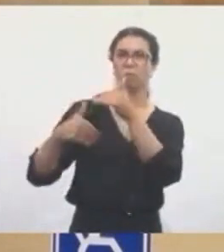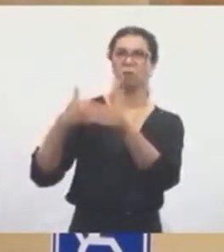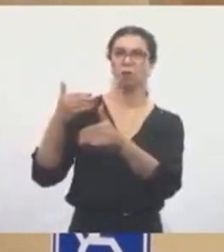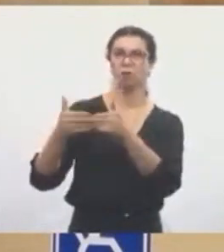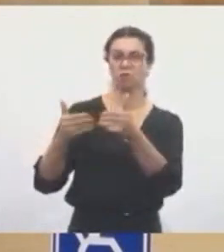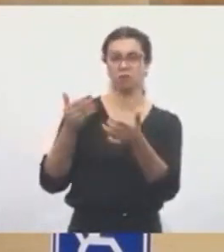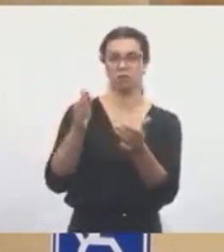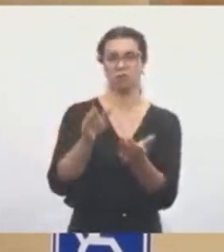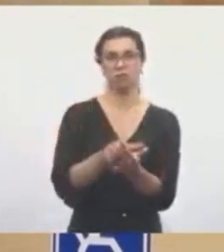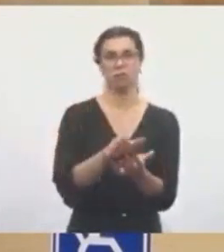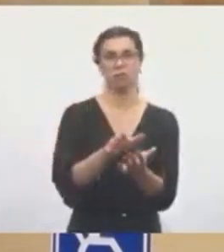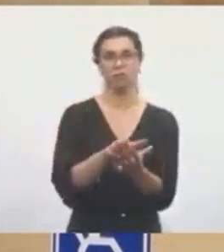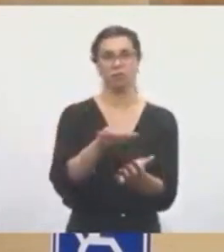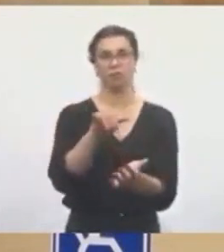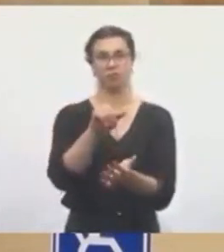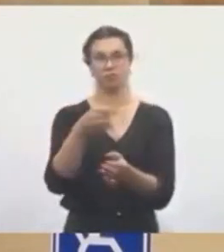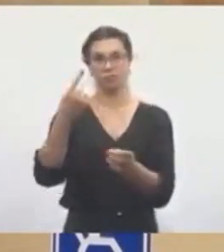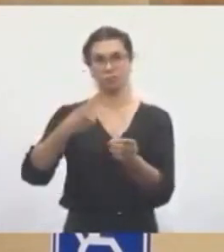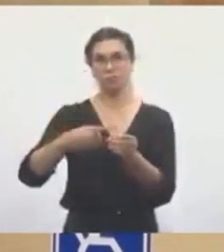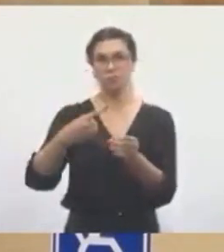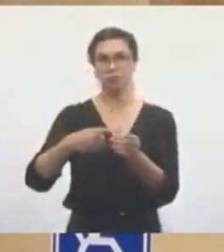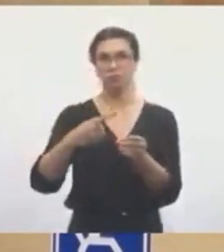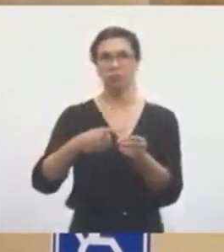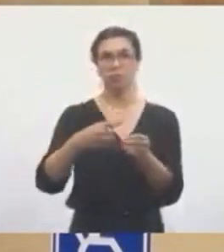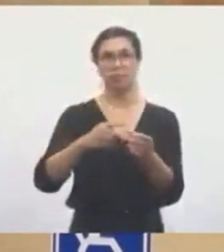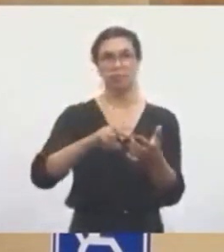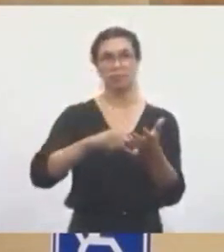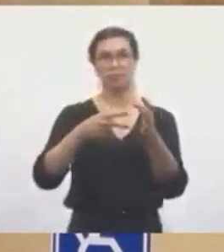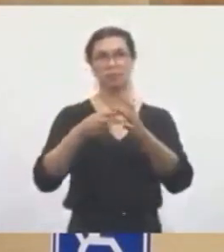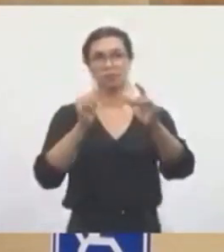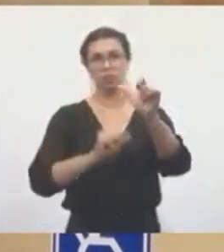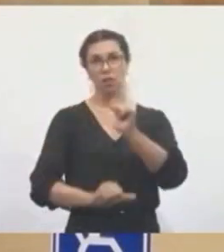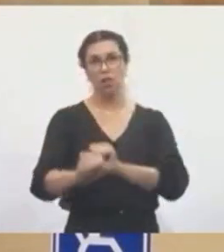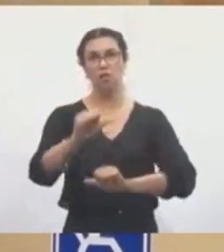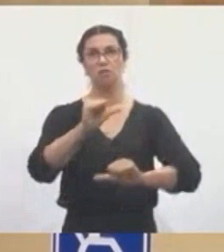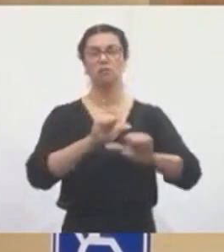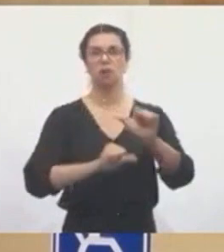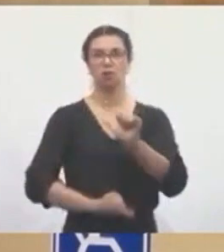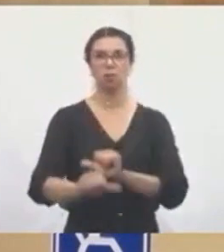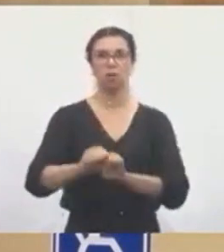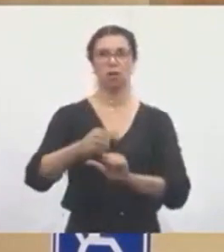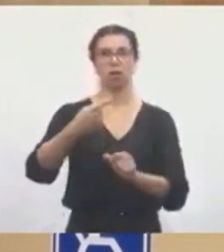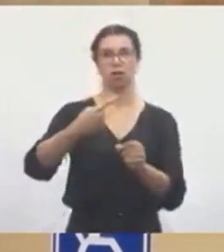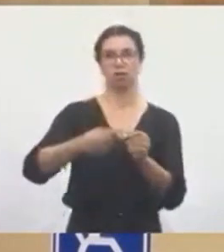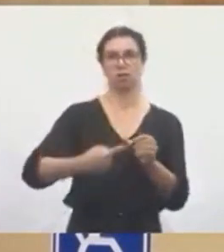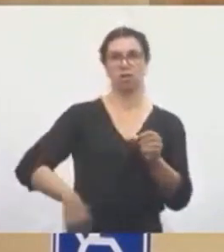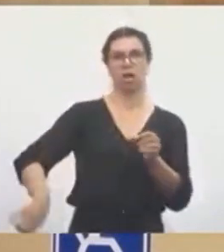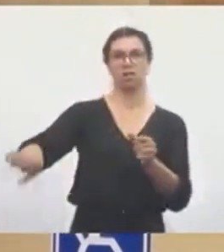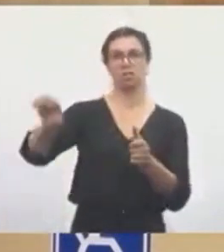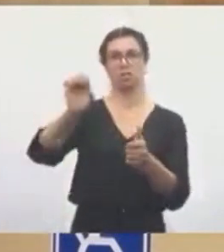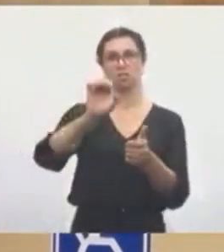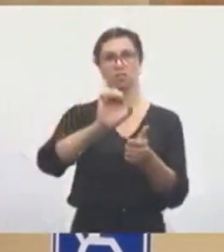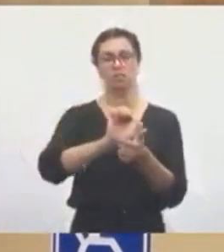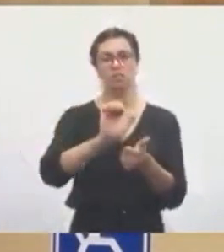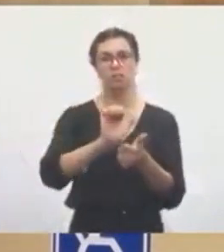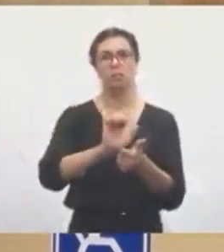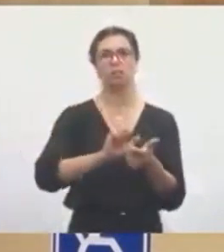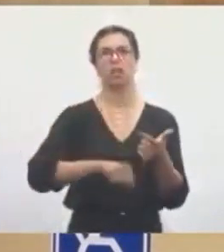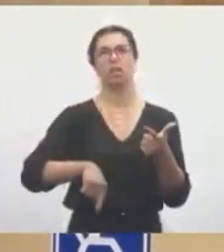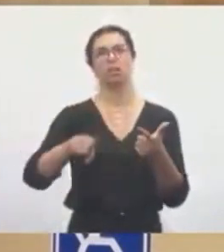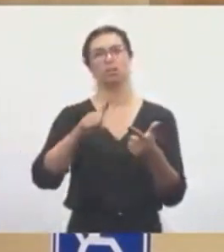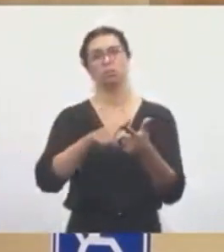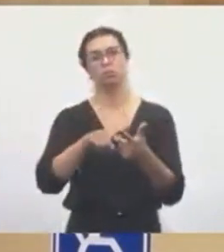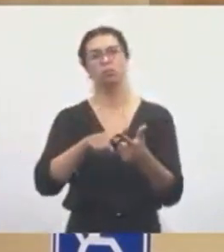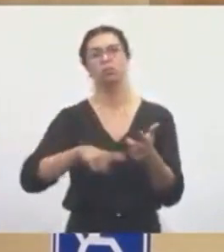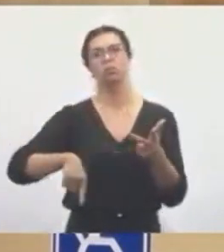um potencial de transformar umas cidades, transformar o Estado, transformar um país.